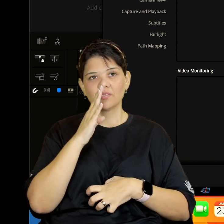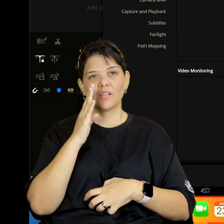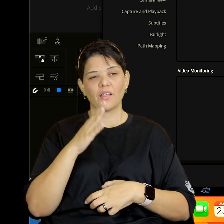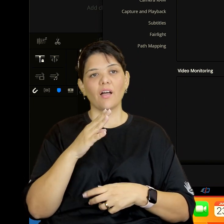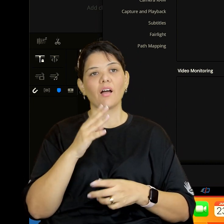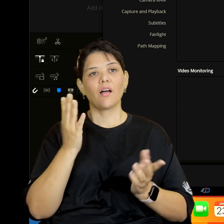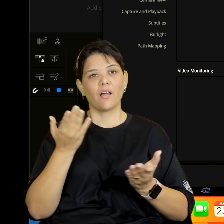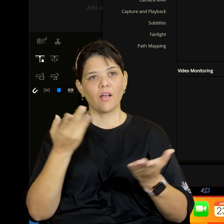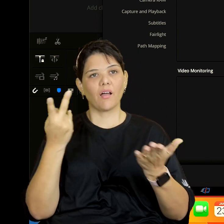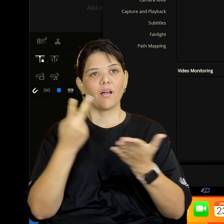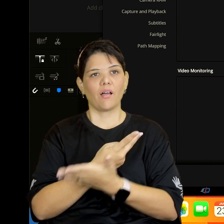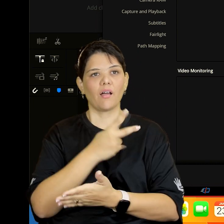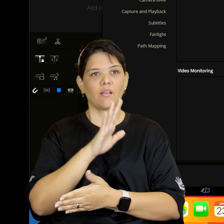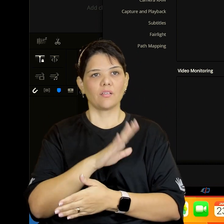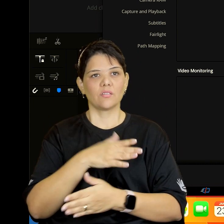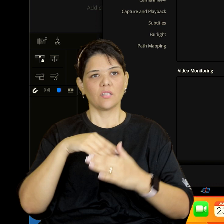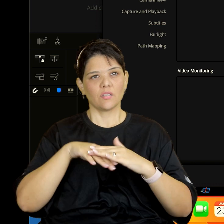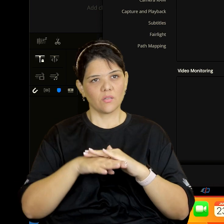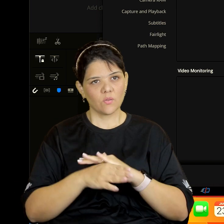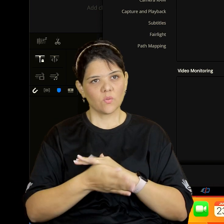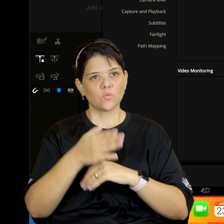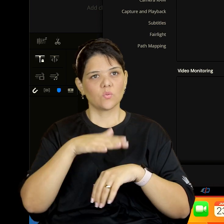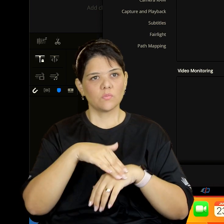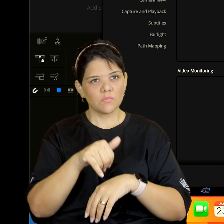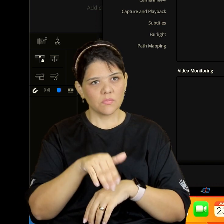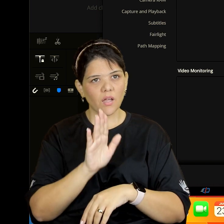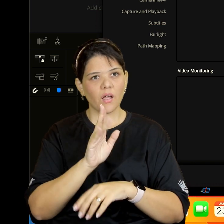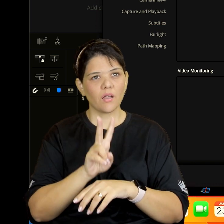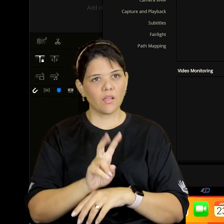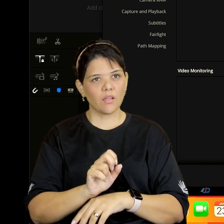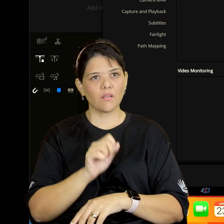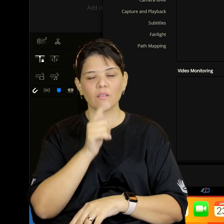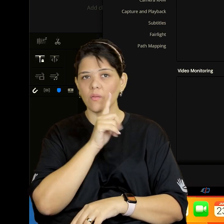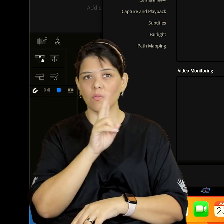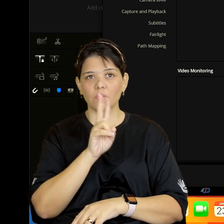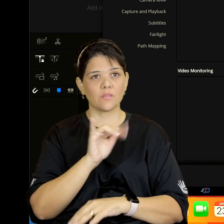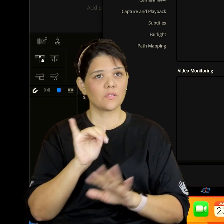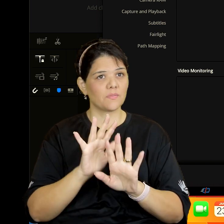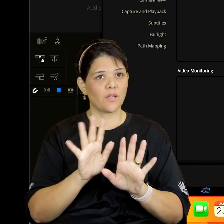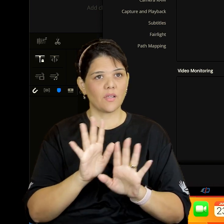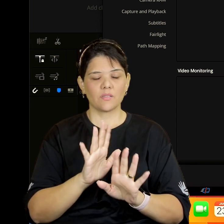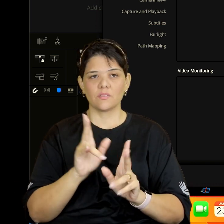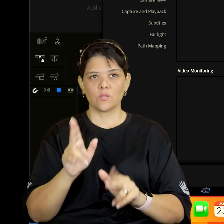já está mais acostumado com isso. Já acontece mais vezes, não acontece mais tanto com a gente. Tranquilo?